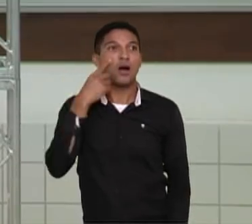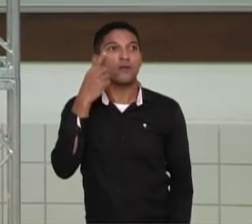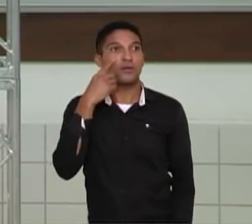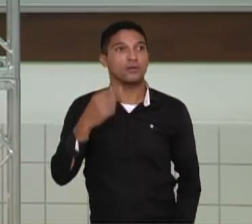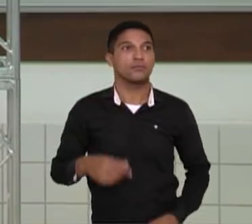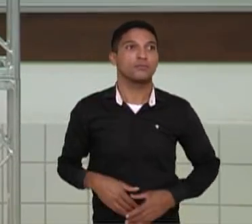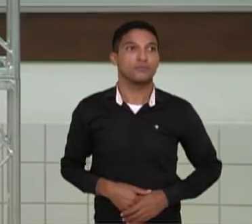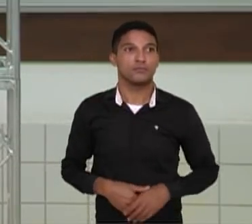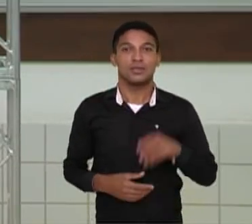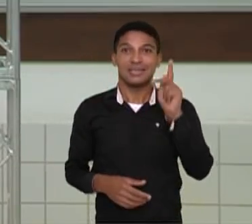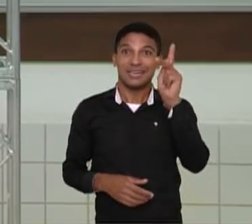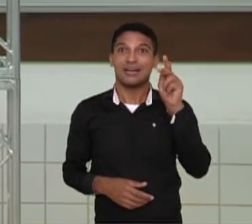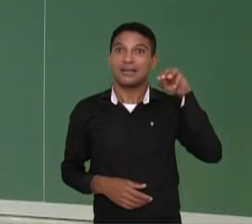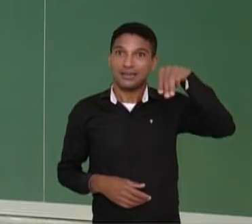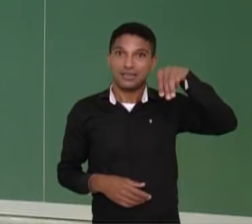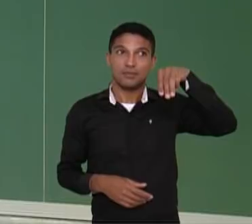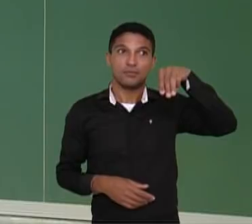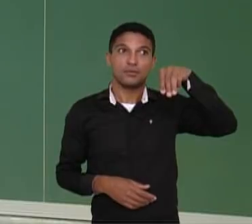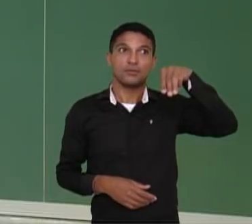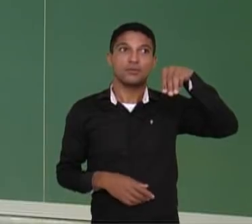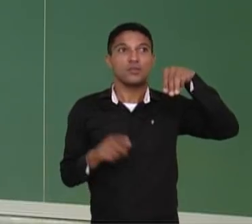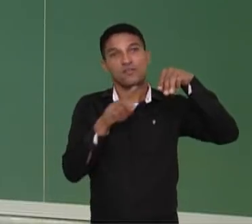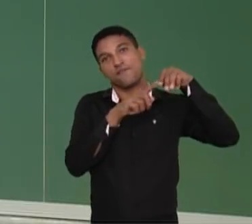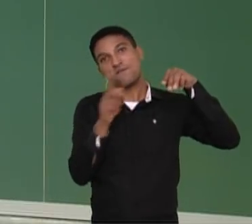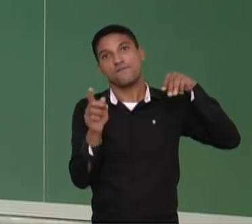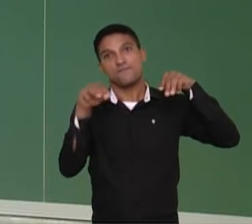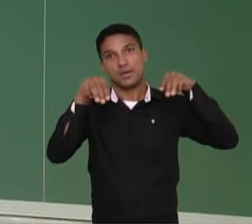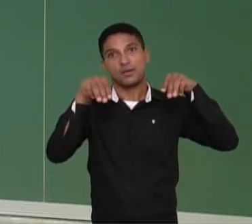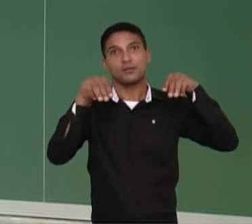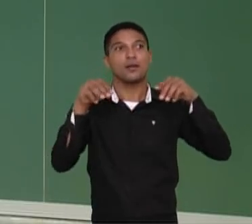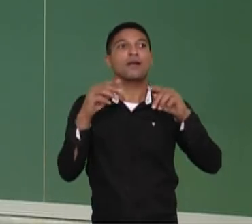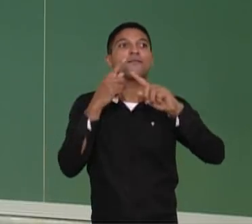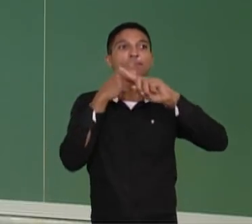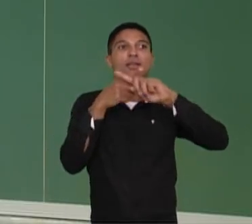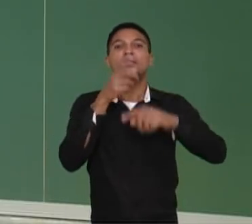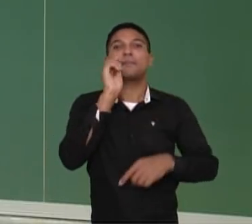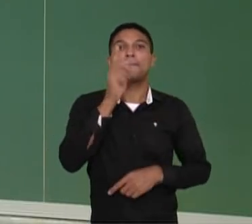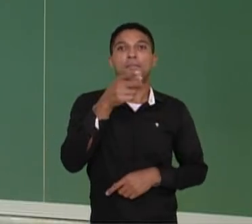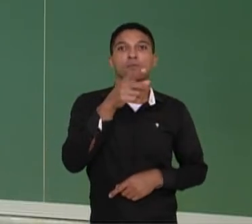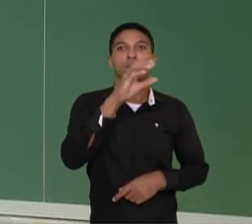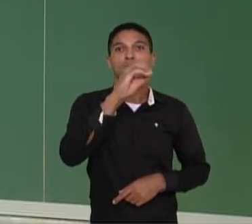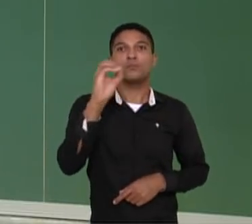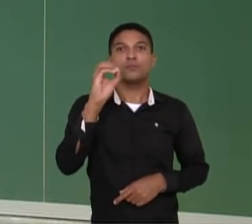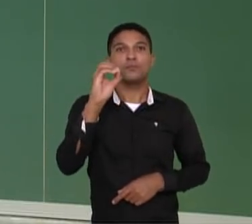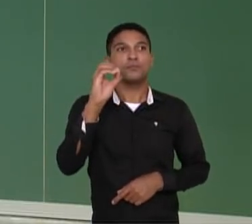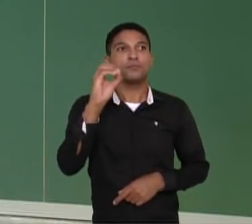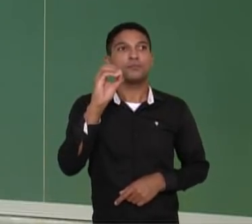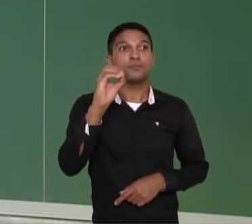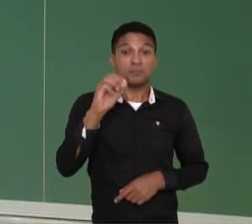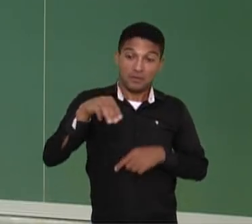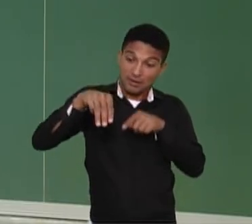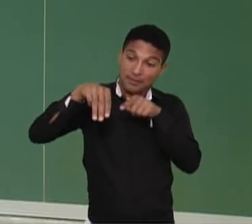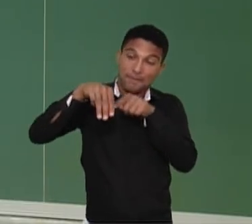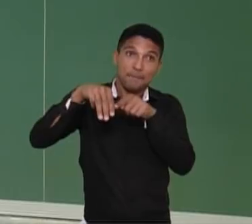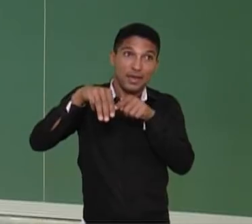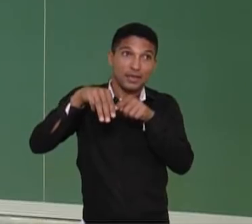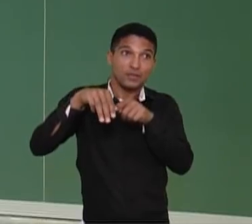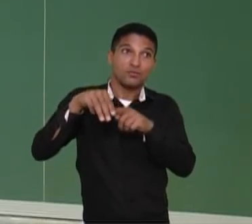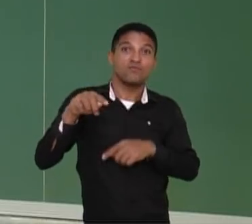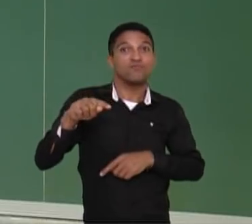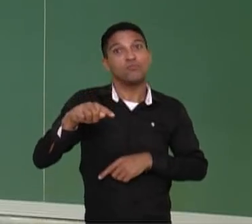vou multiplicar por 1000. De metro para centímetro, eu vou multiplicar por